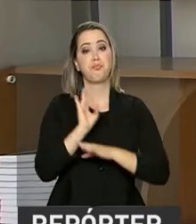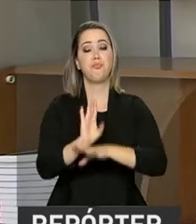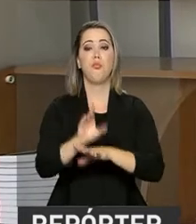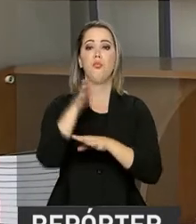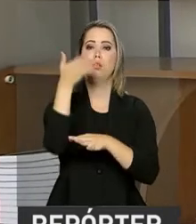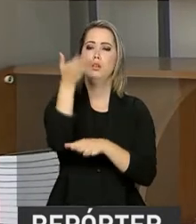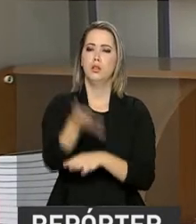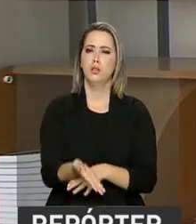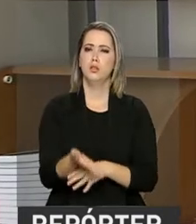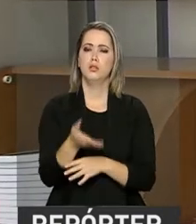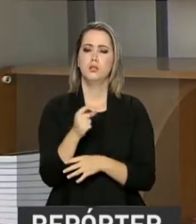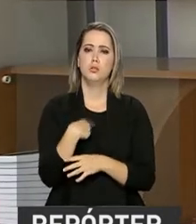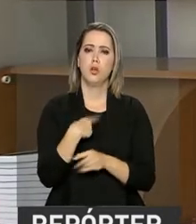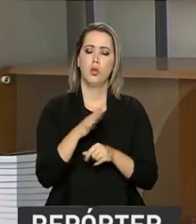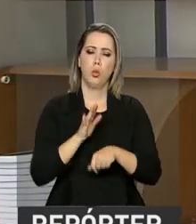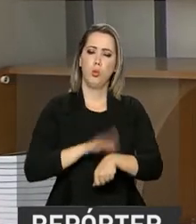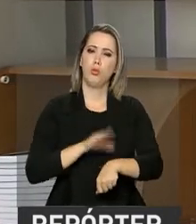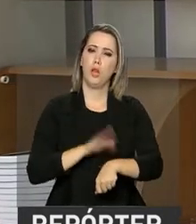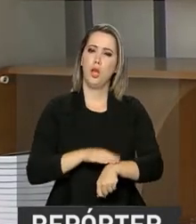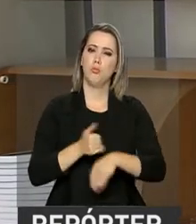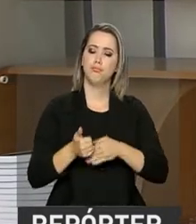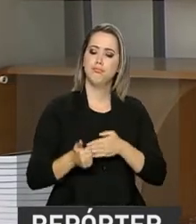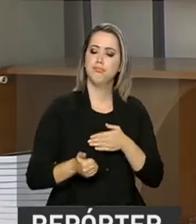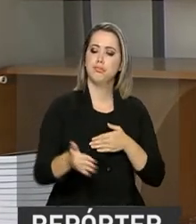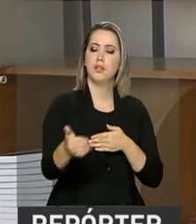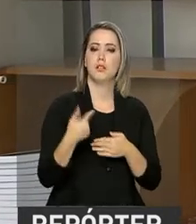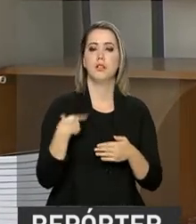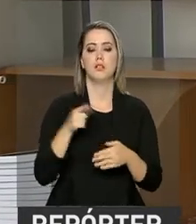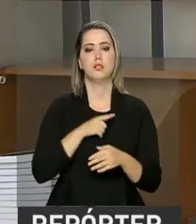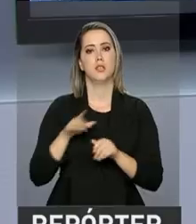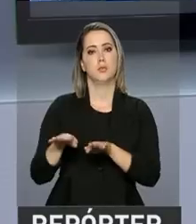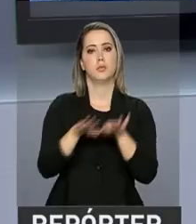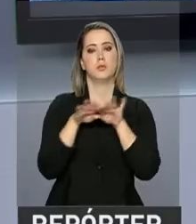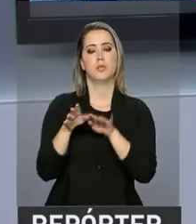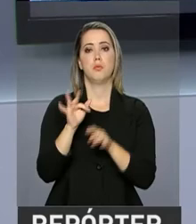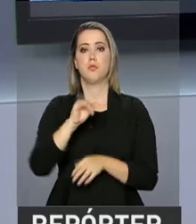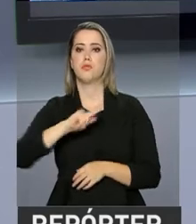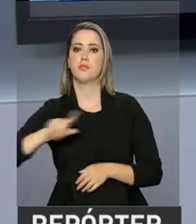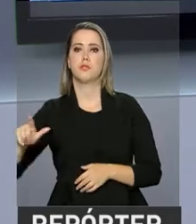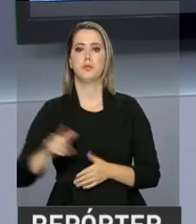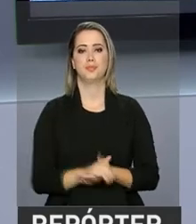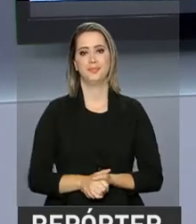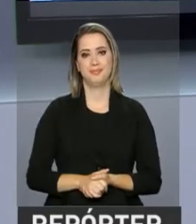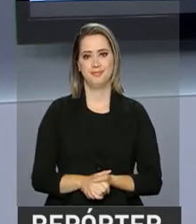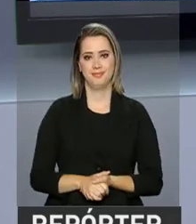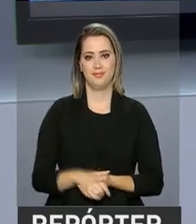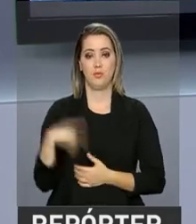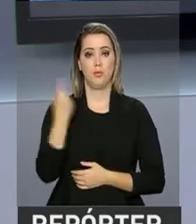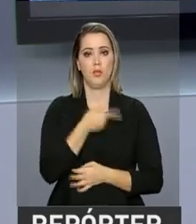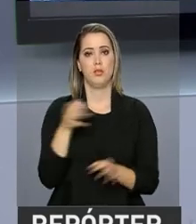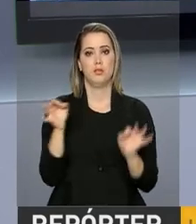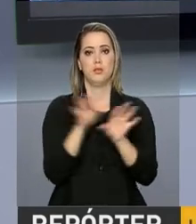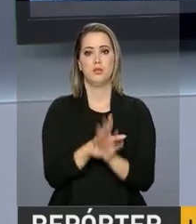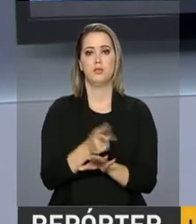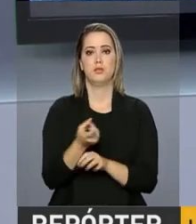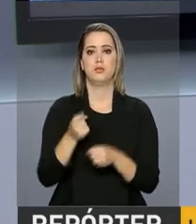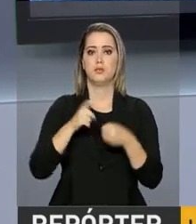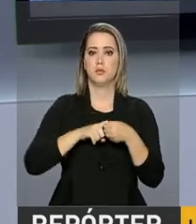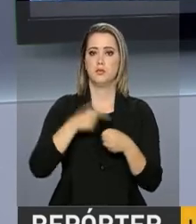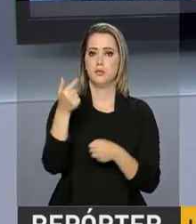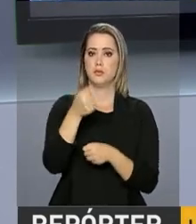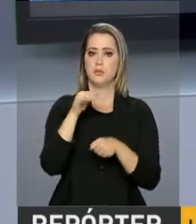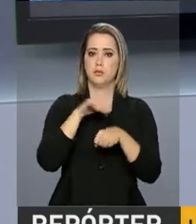né, no médio prazo a termos um equilíbrio fiscal. Esta edição termina aqui e nós voltamos